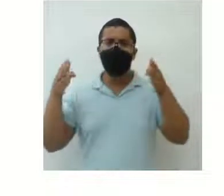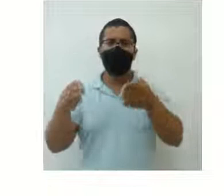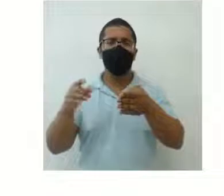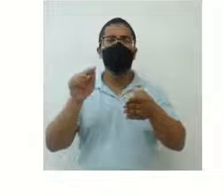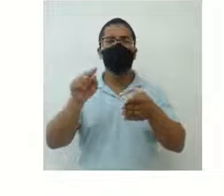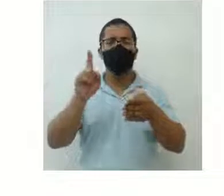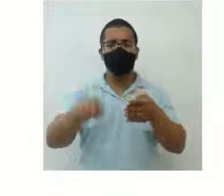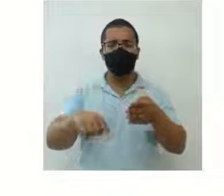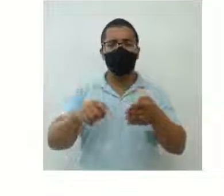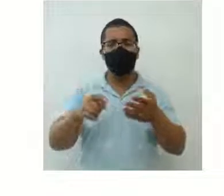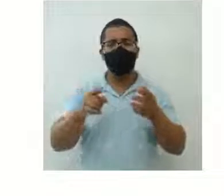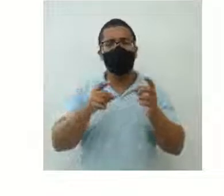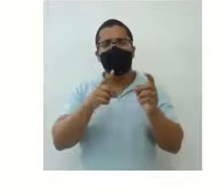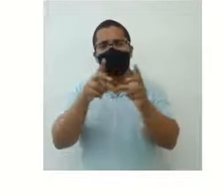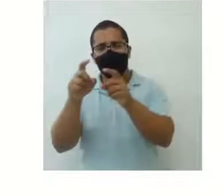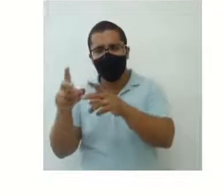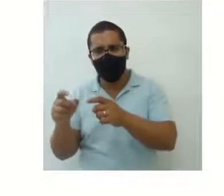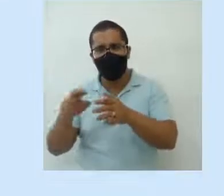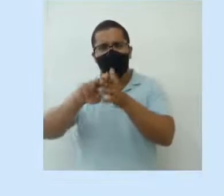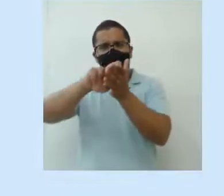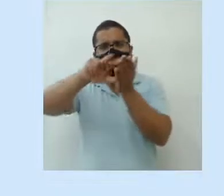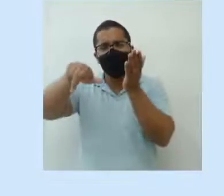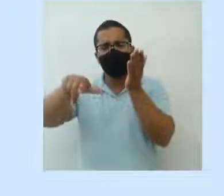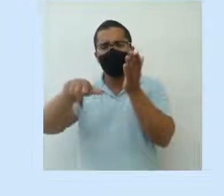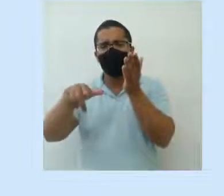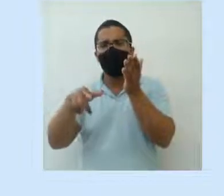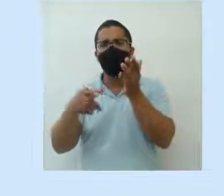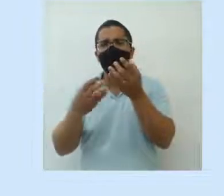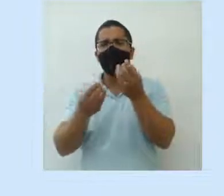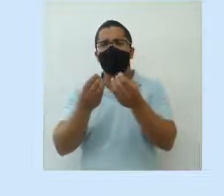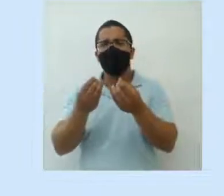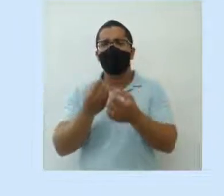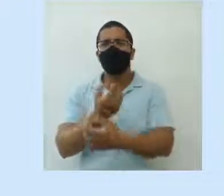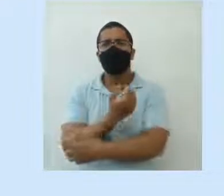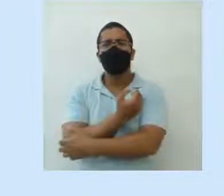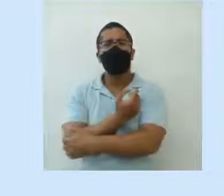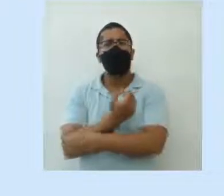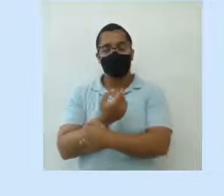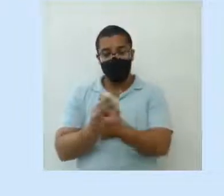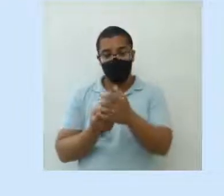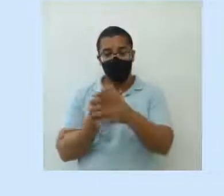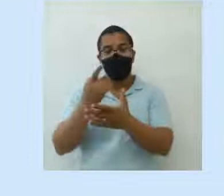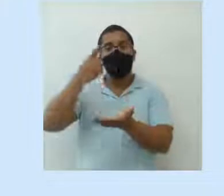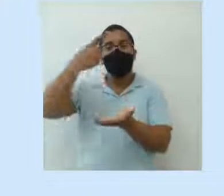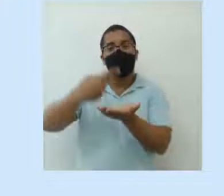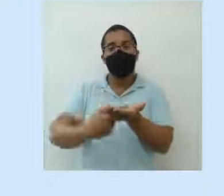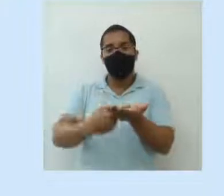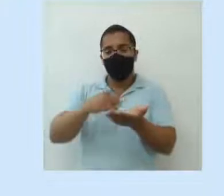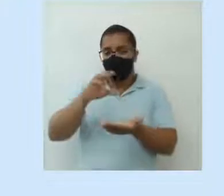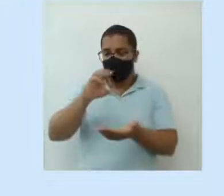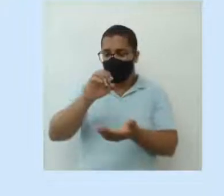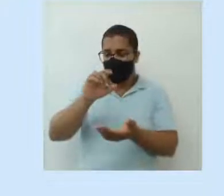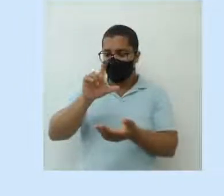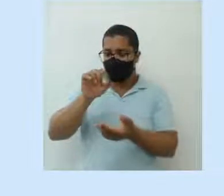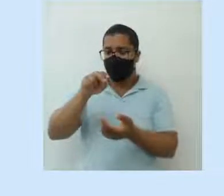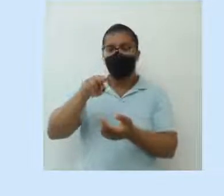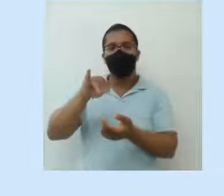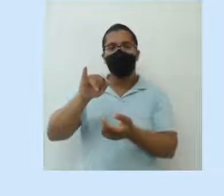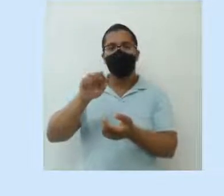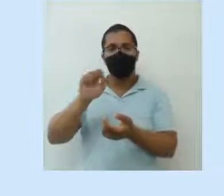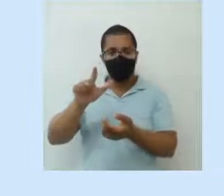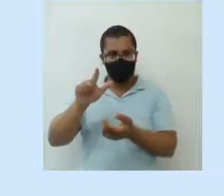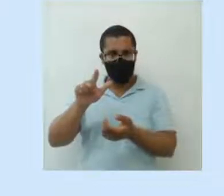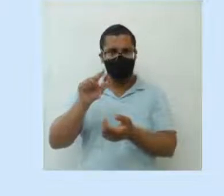metropolitano. Então aí fundamentou-se o quê? No Pacto Colonial, o Pacto das Colônias, né? Estabeleceu um monopólio